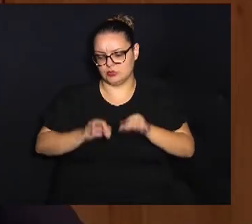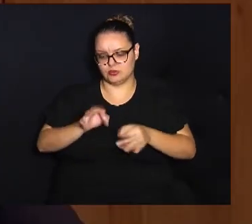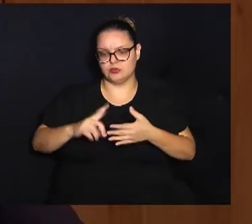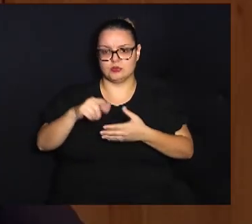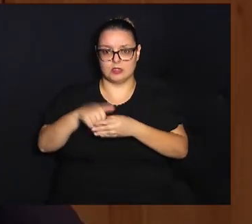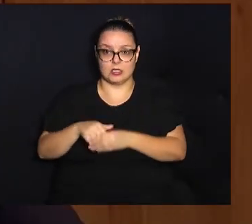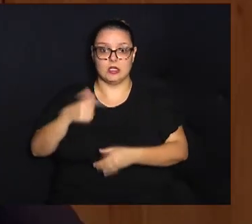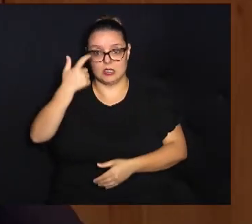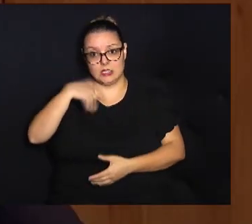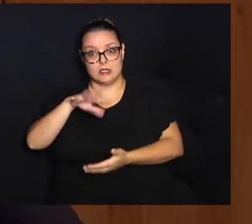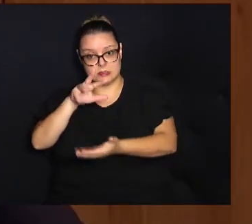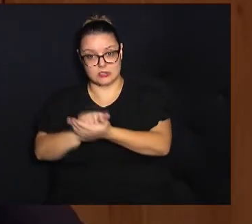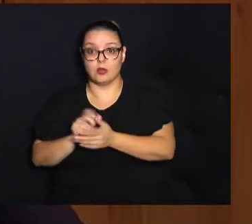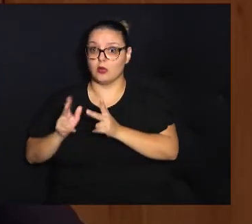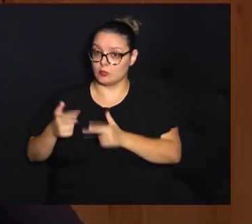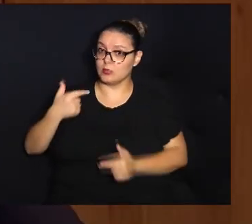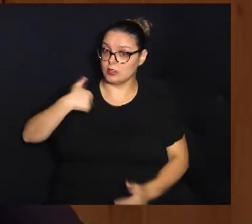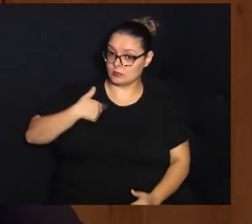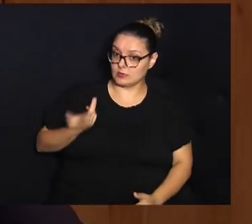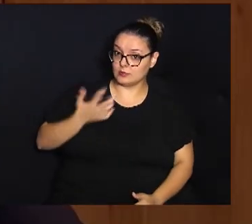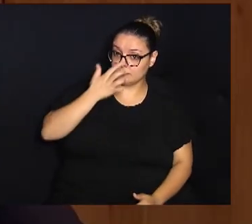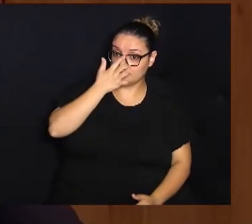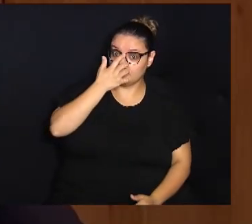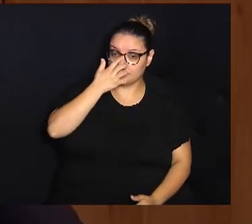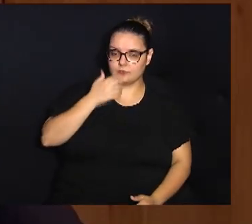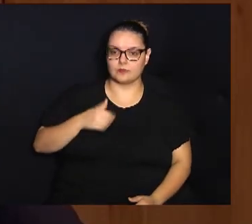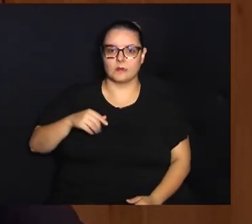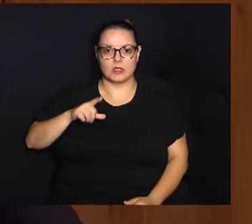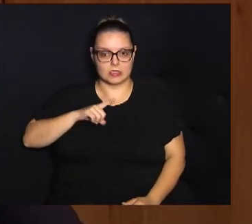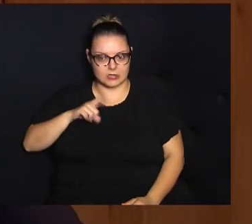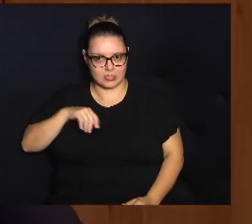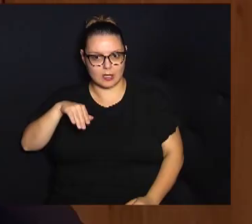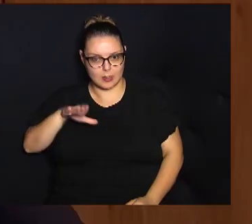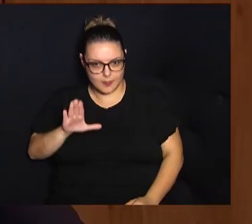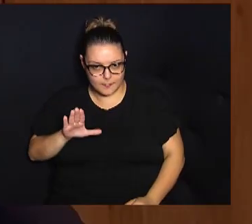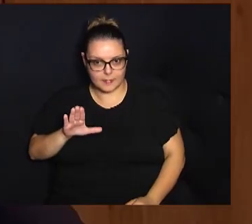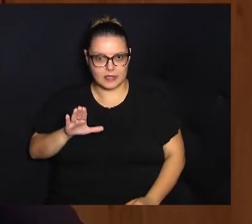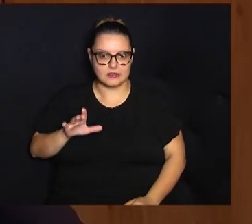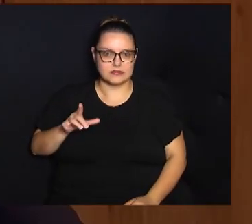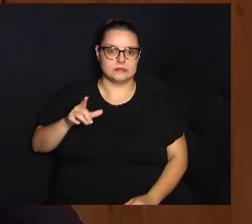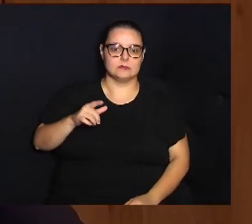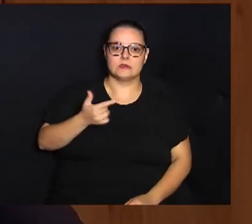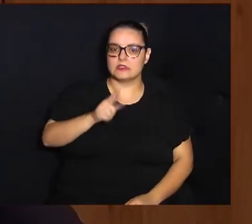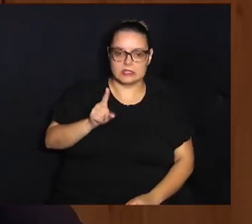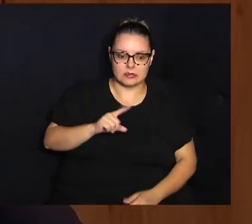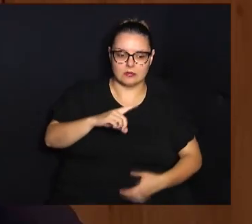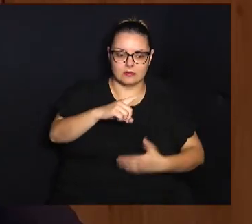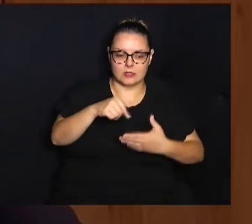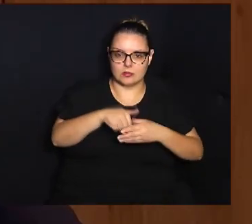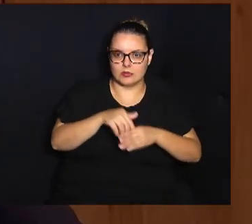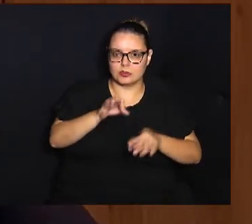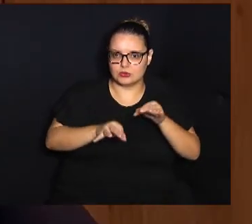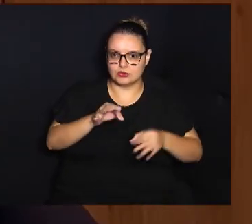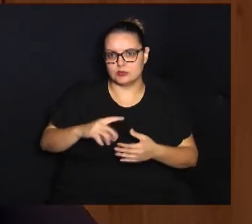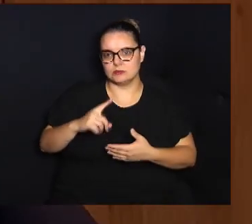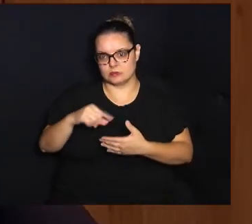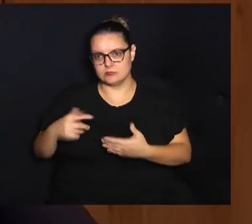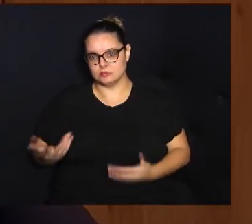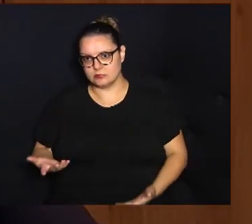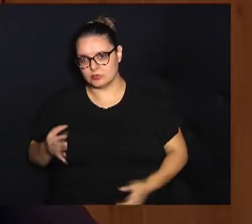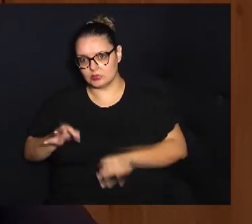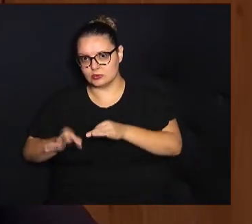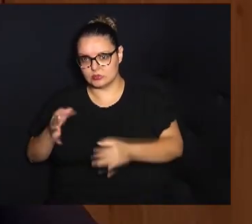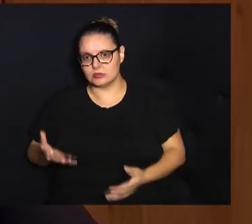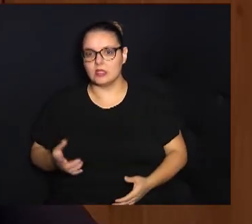inscreve, como eu me inscrevi. Aquele que há mais tempo não é juiz eleitoral, galga o posto de juiz eleitoral. Todos